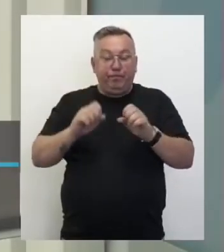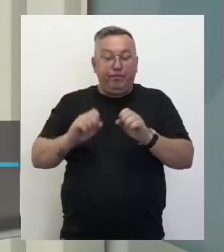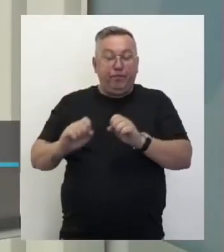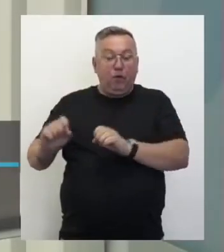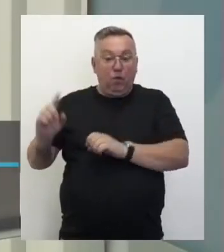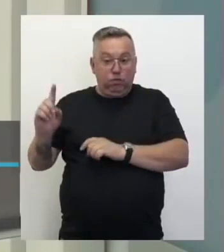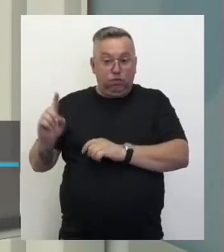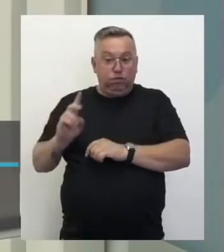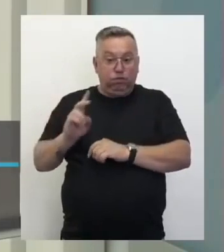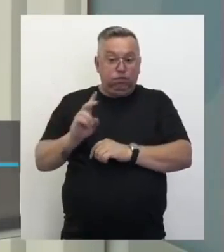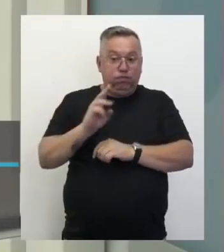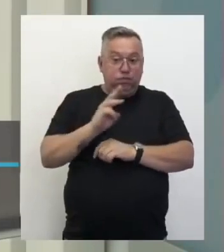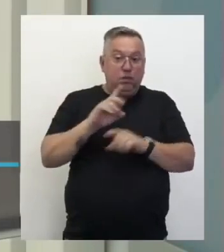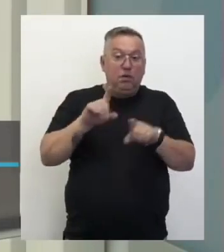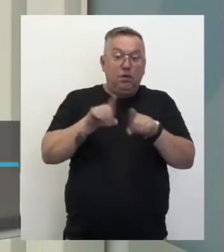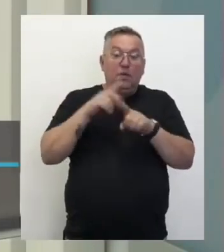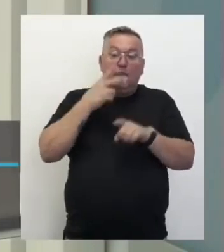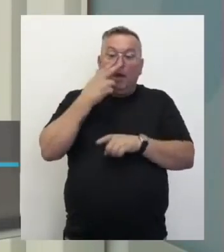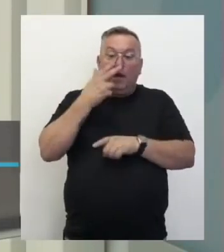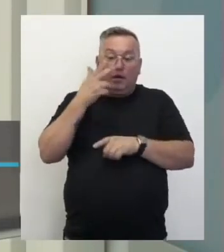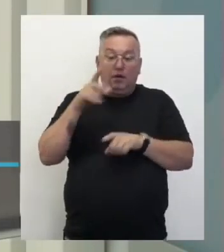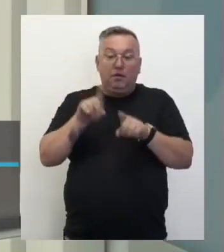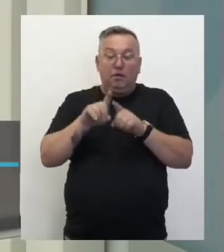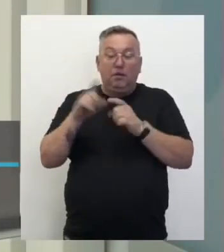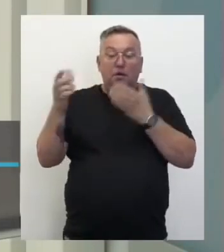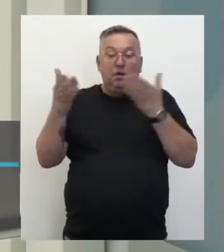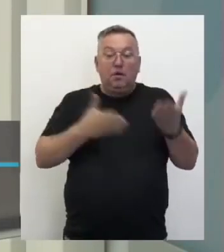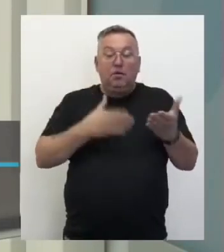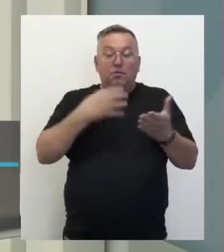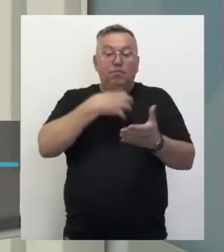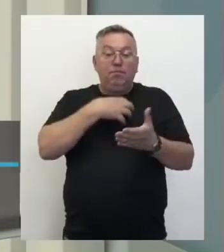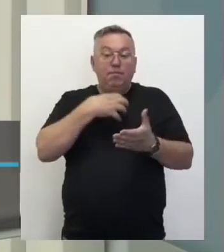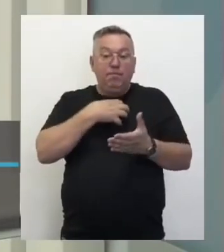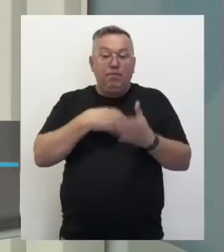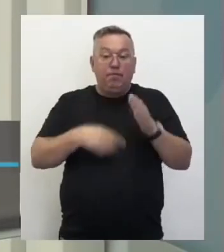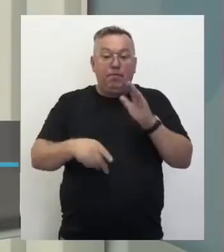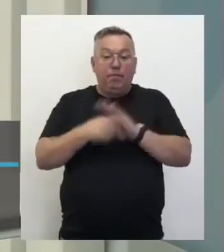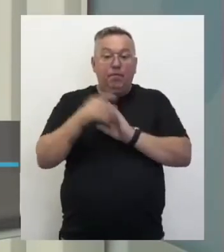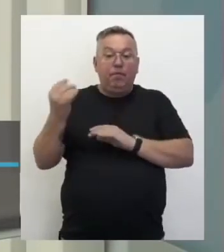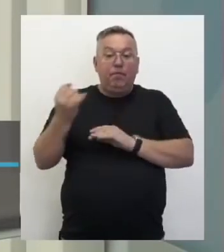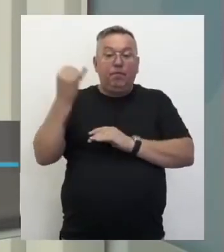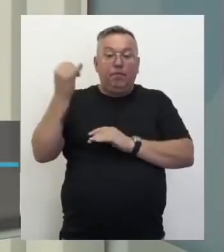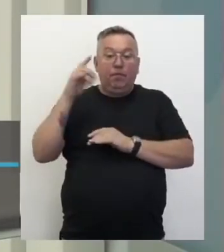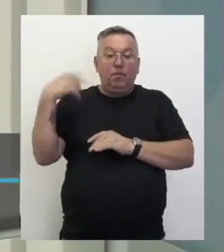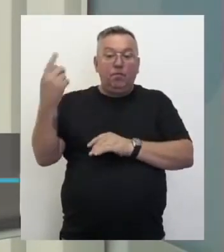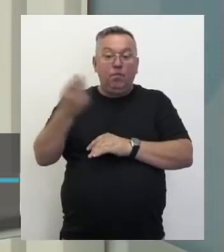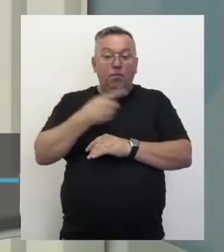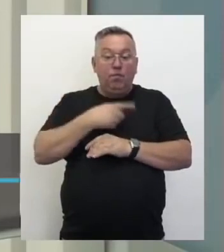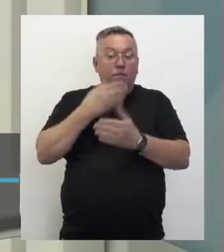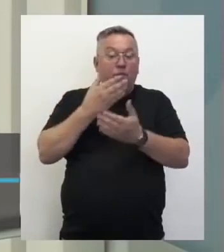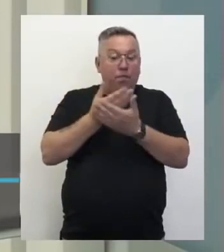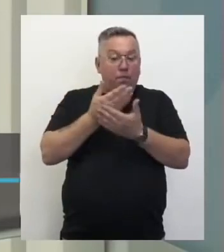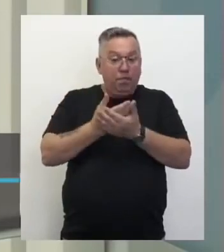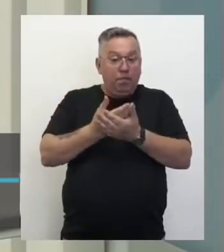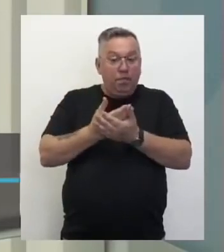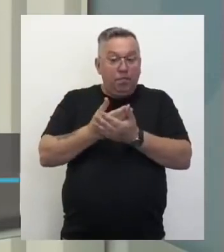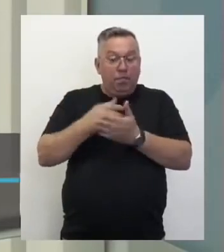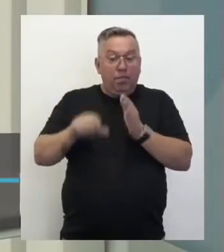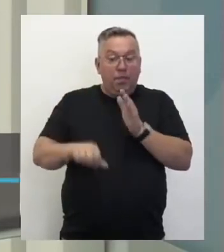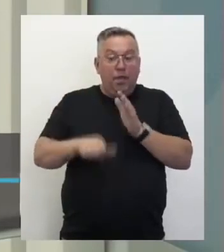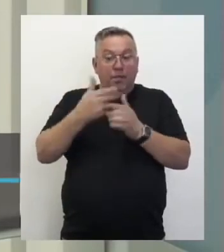que são imagens muito semelhantes, que trazem aspectos aí importantes para os nossos estudos. A